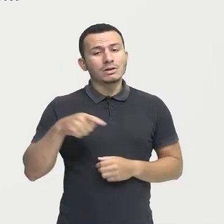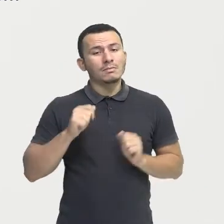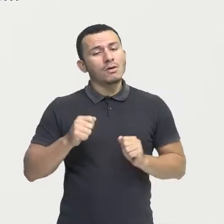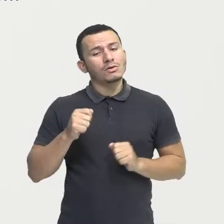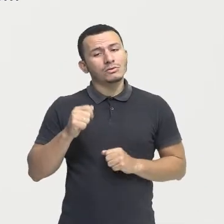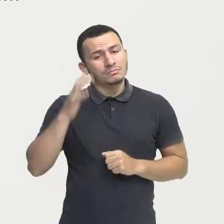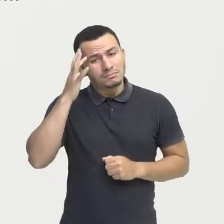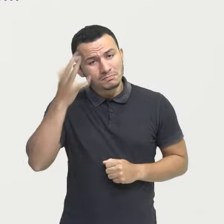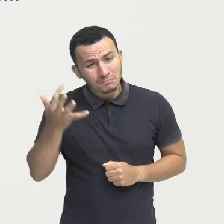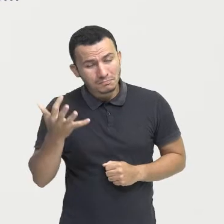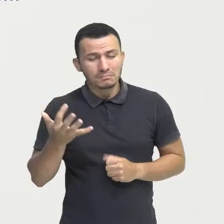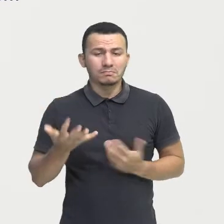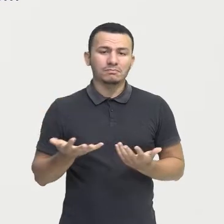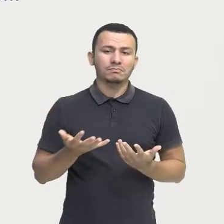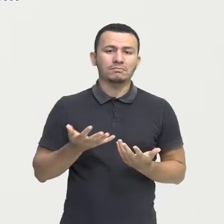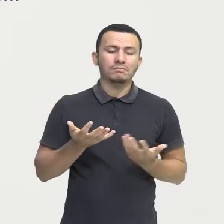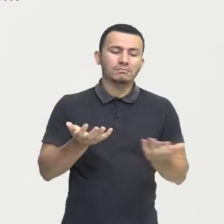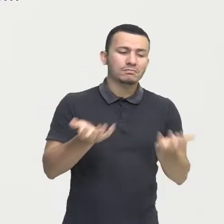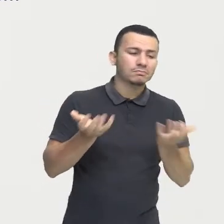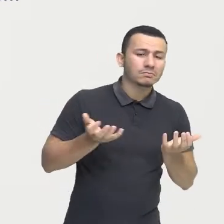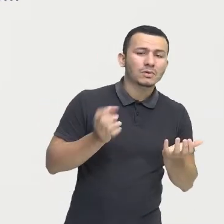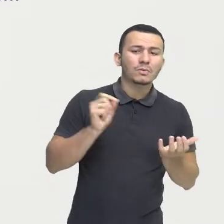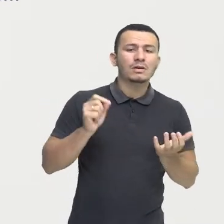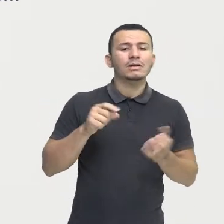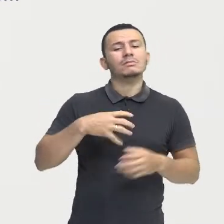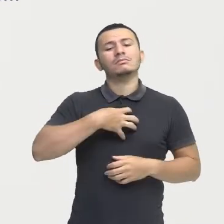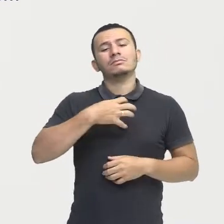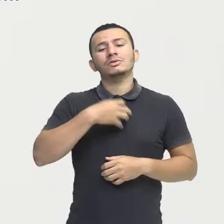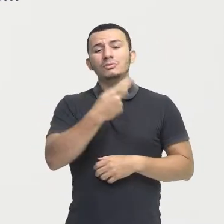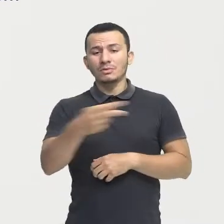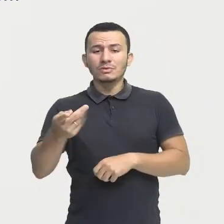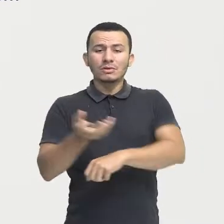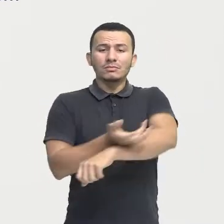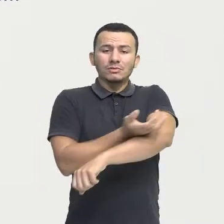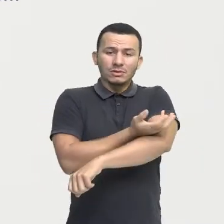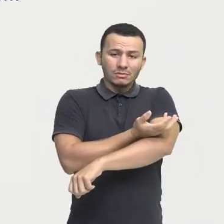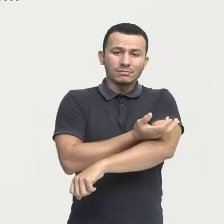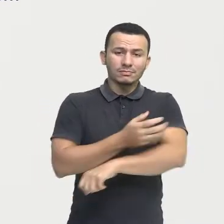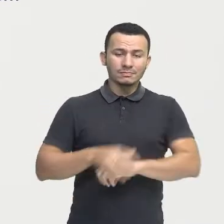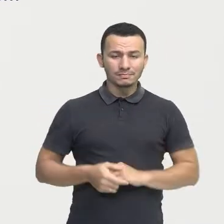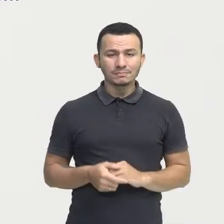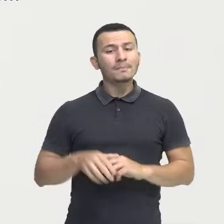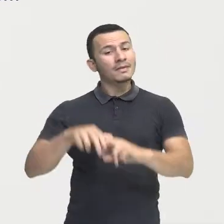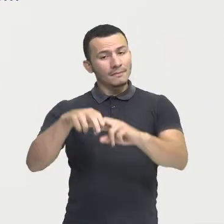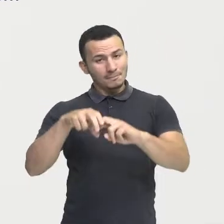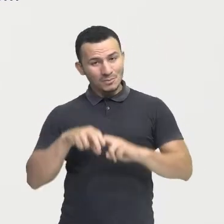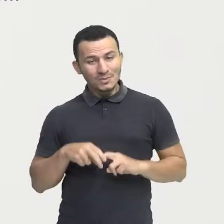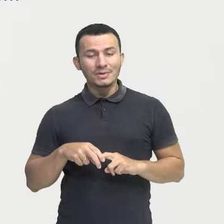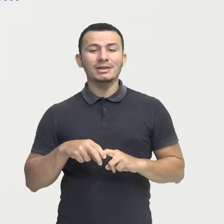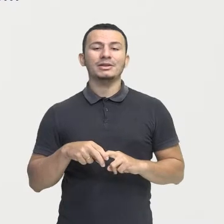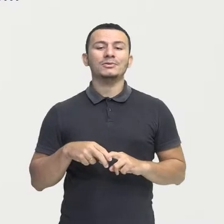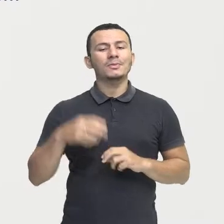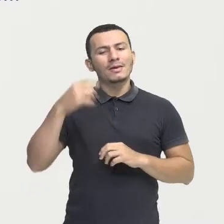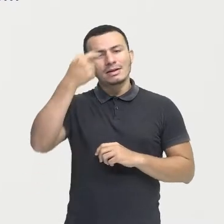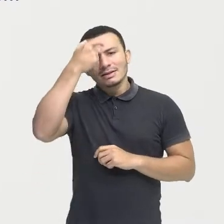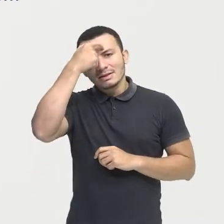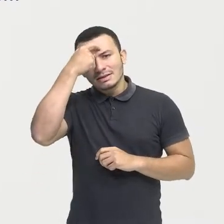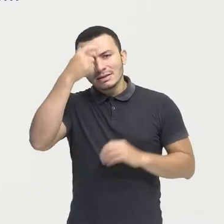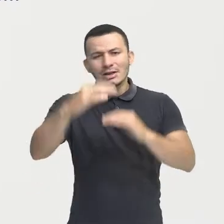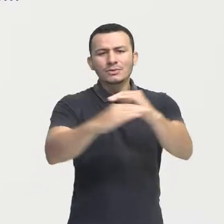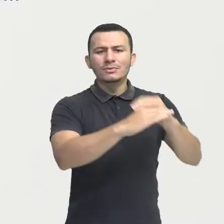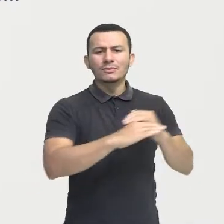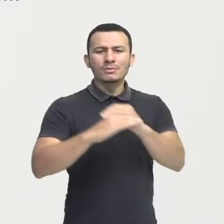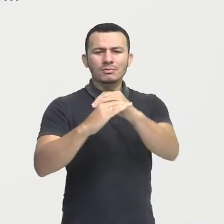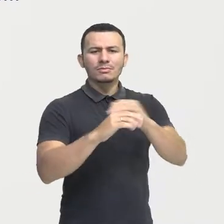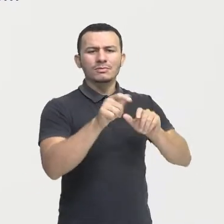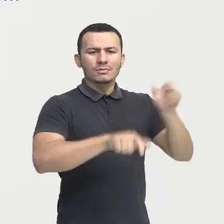si mesmo, pelaquilo que diz a sua emoção daquele momento. Por Por isso que muitas vezes o senso comum, ele faz